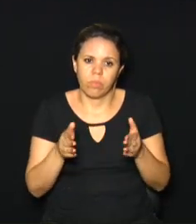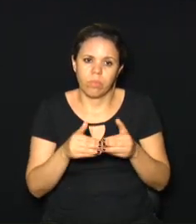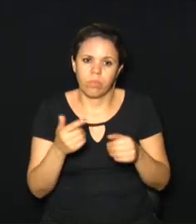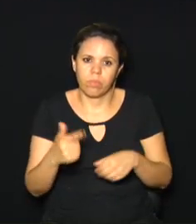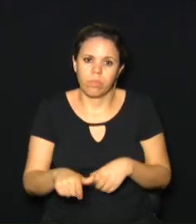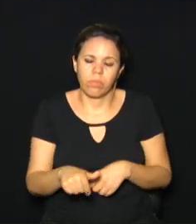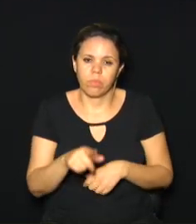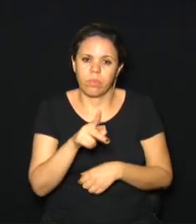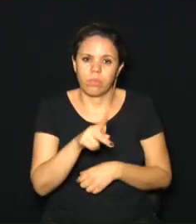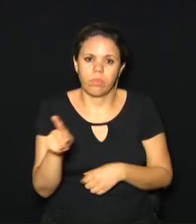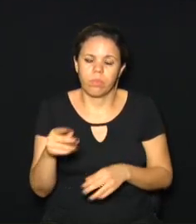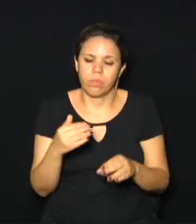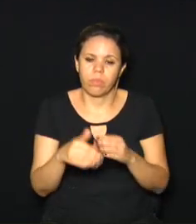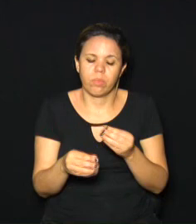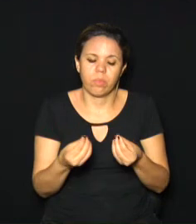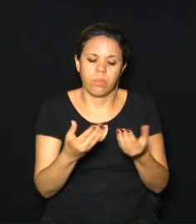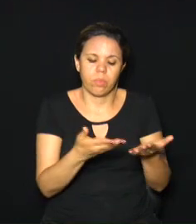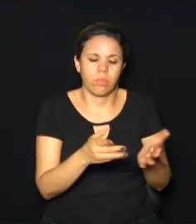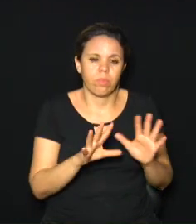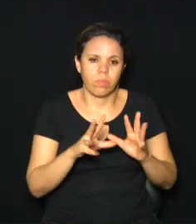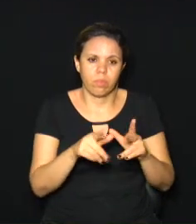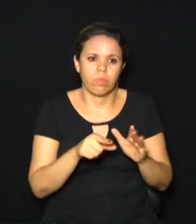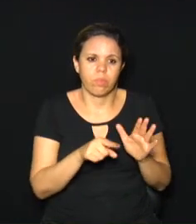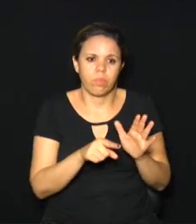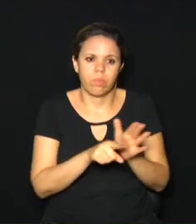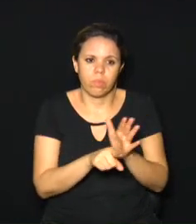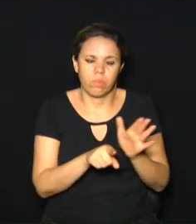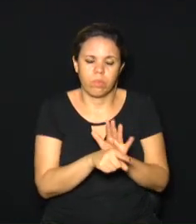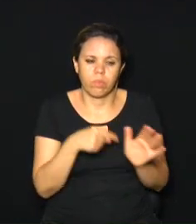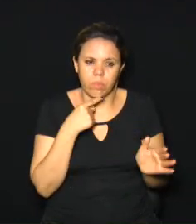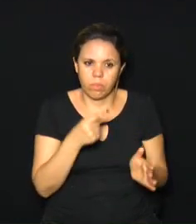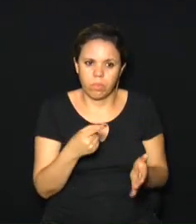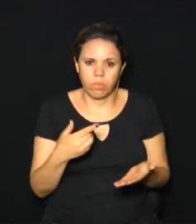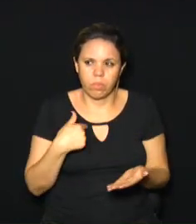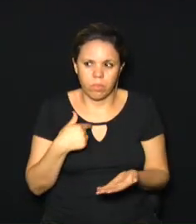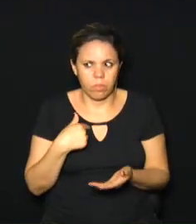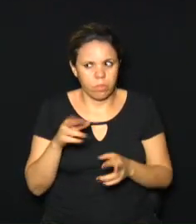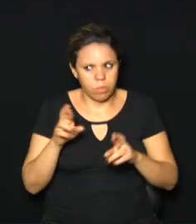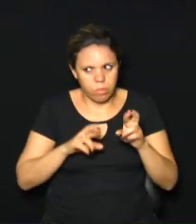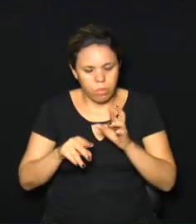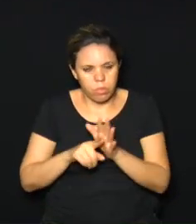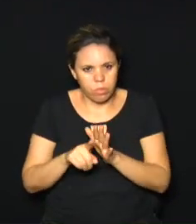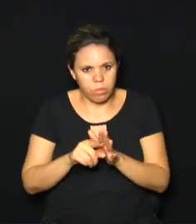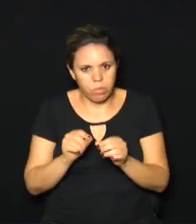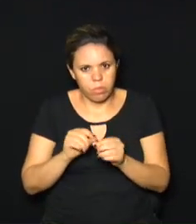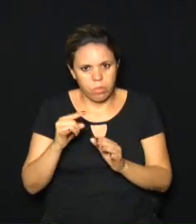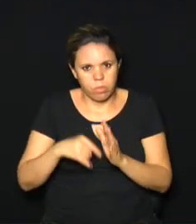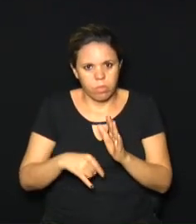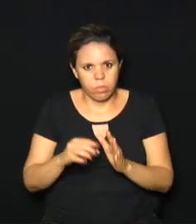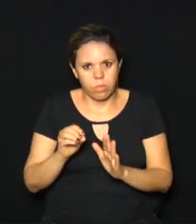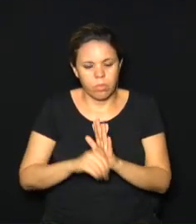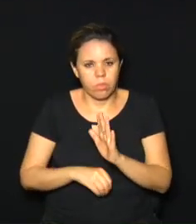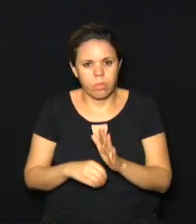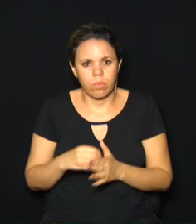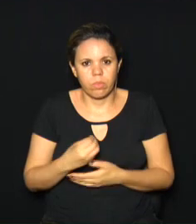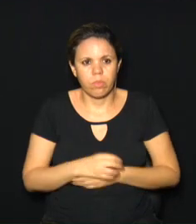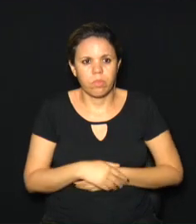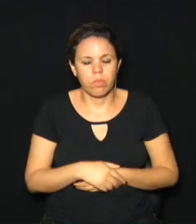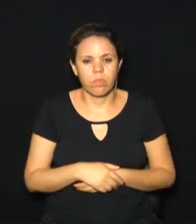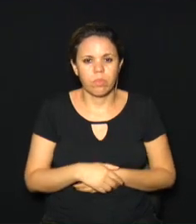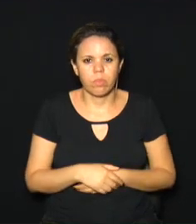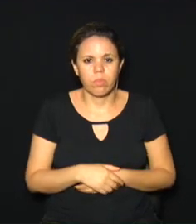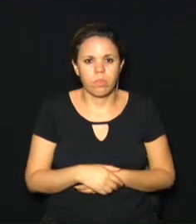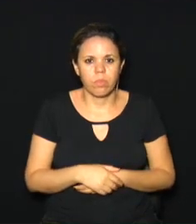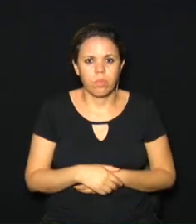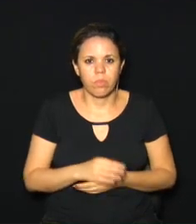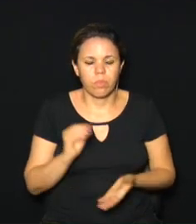vez, que o presidente encaminhe essas questões, para que eu possa, até por ofício, até pediria que fosse por ofício, porque